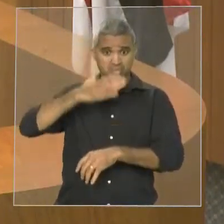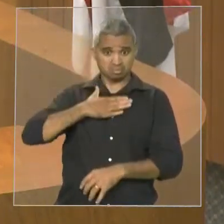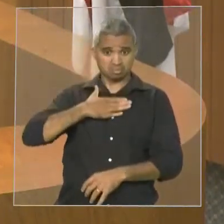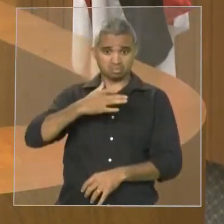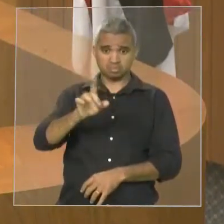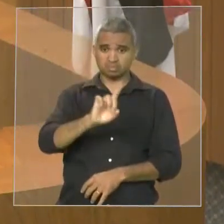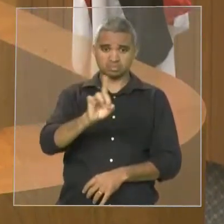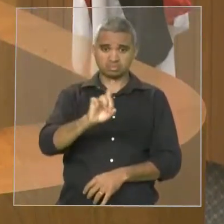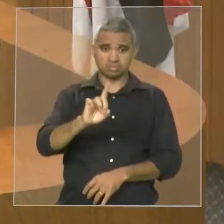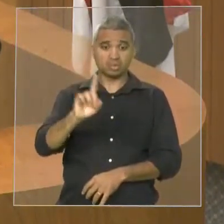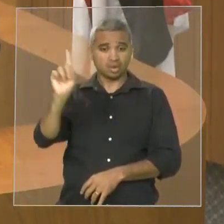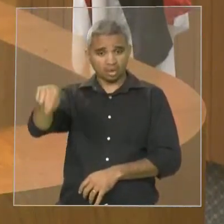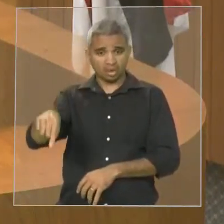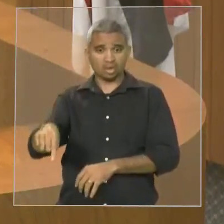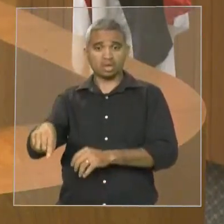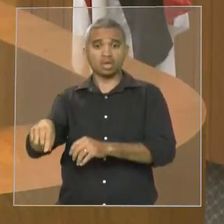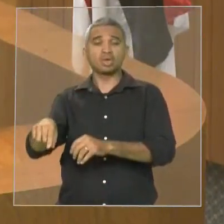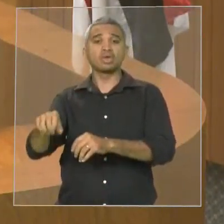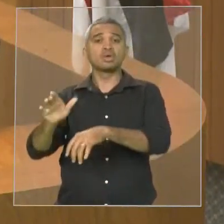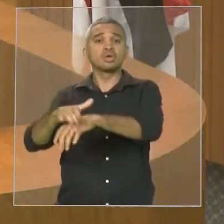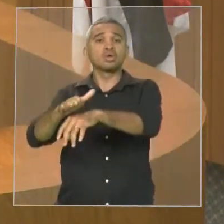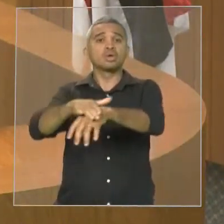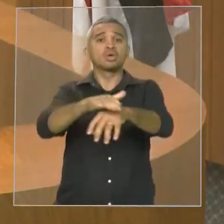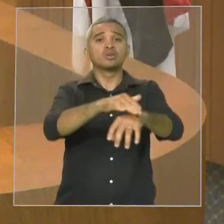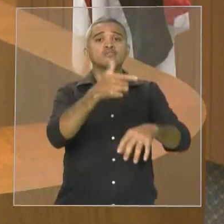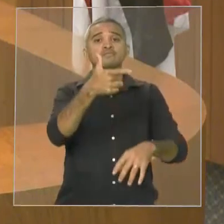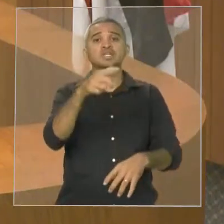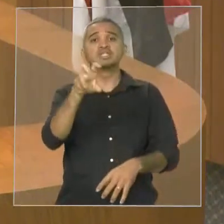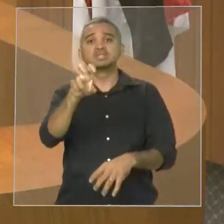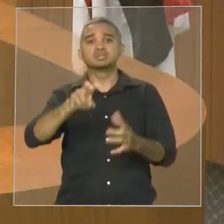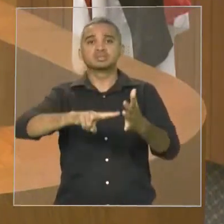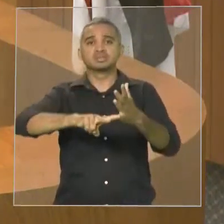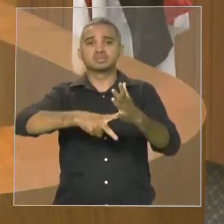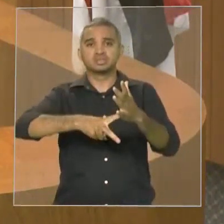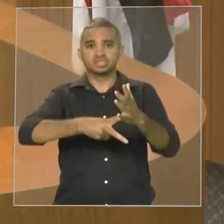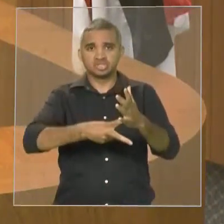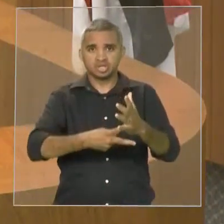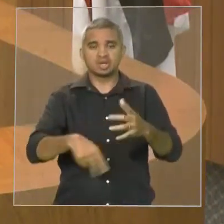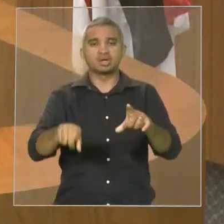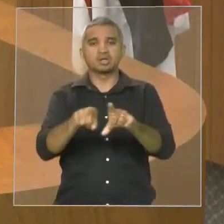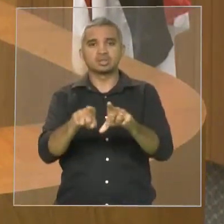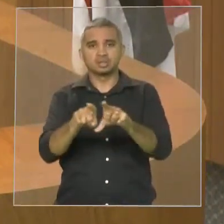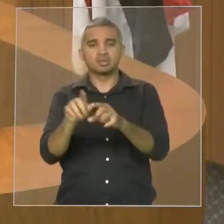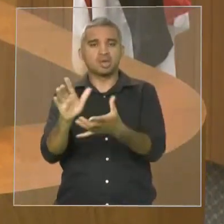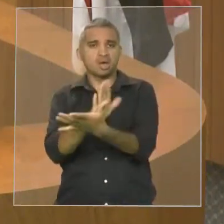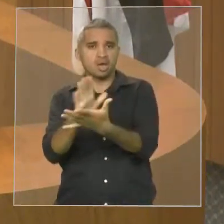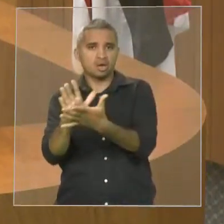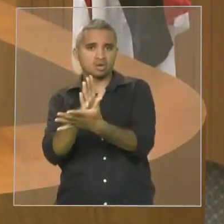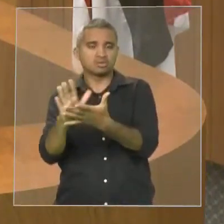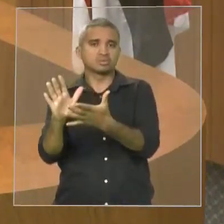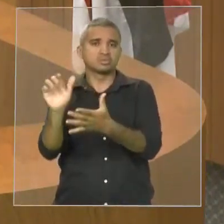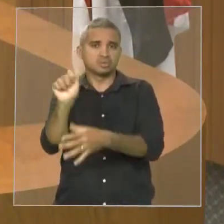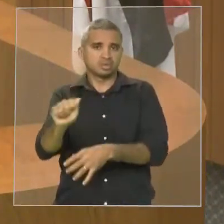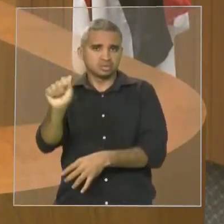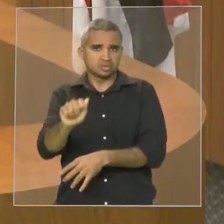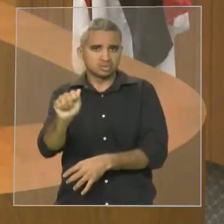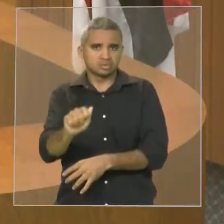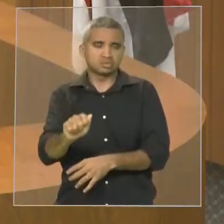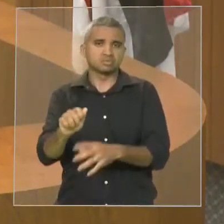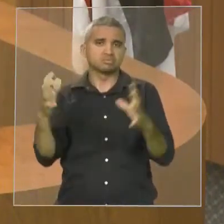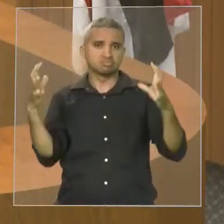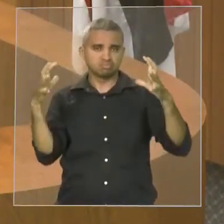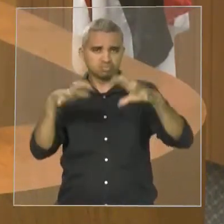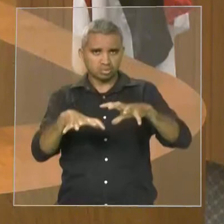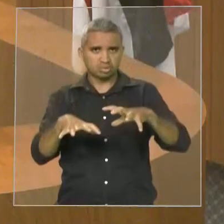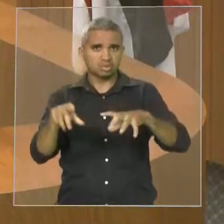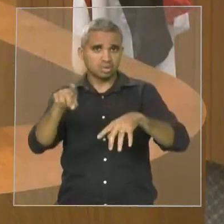25 sindicatos e associações representativas que sugeriram 2 audiências públicas. Fica, portanto, aqui, senhor presidente, o